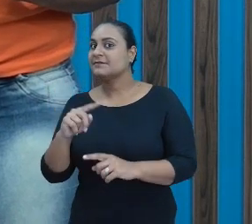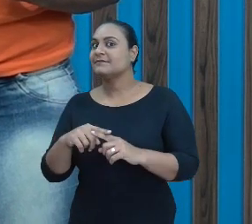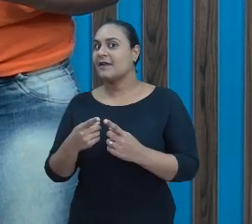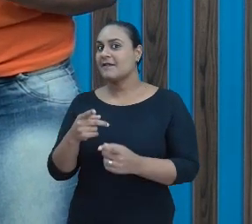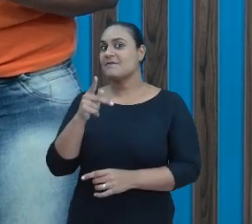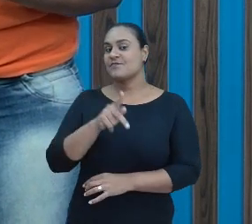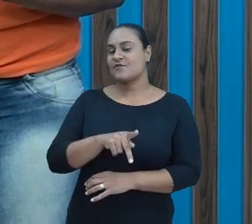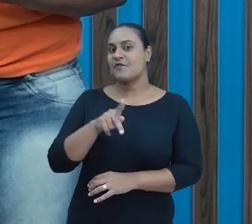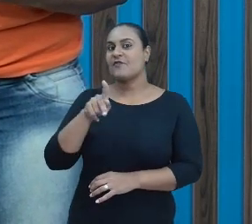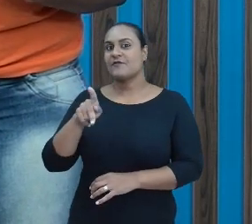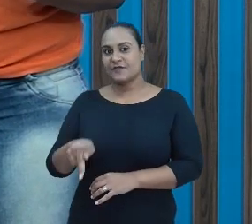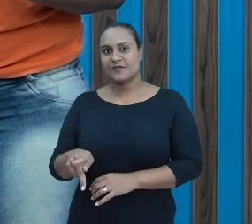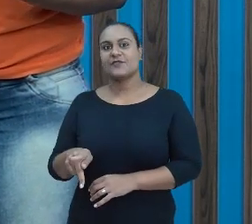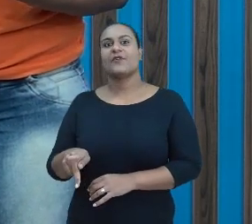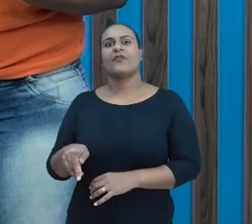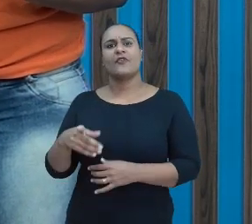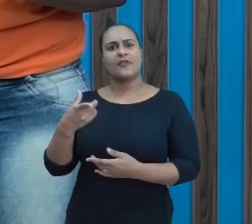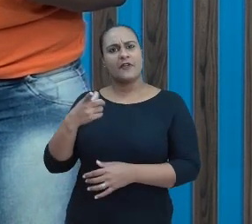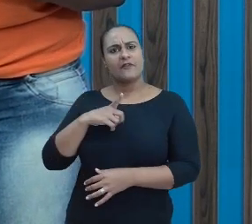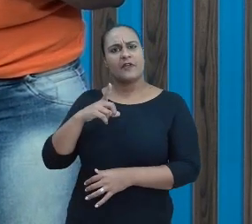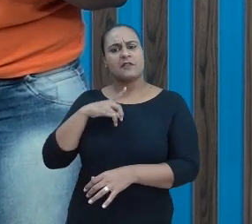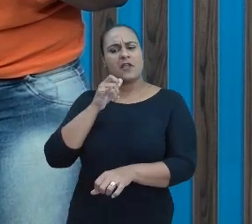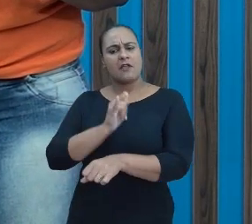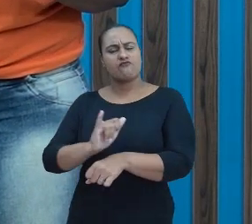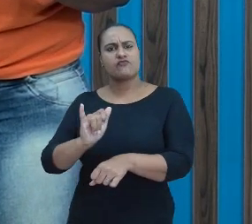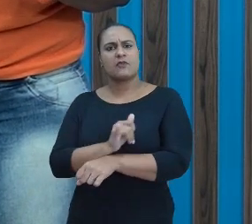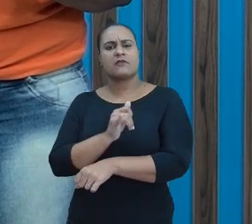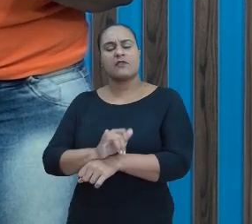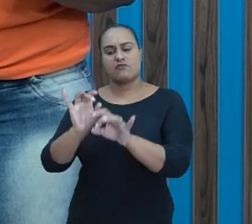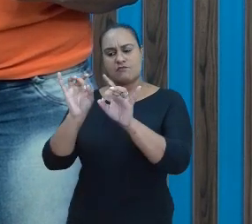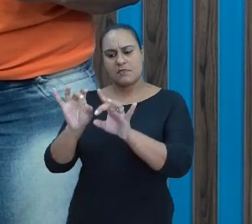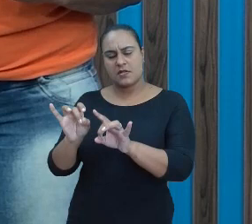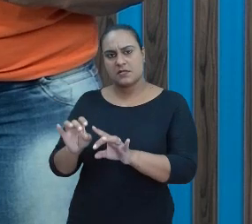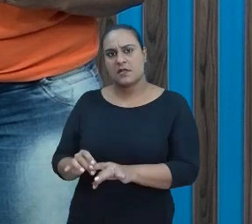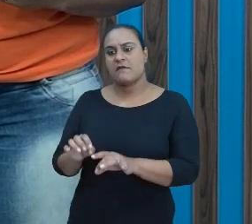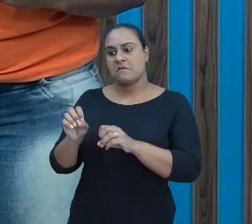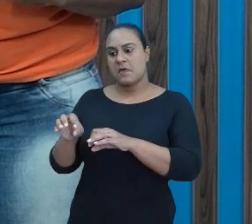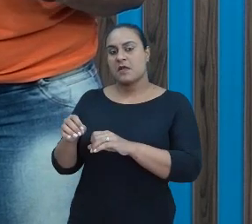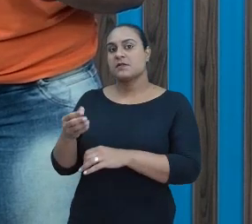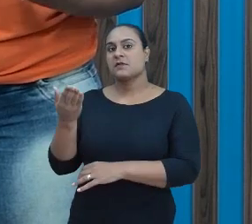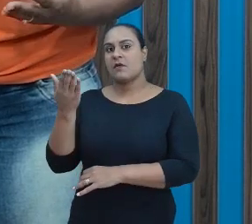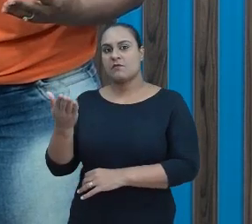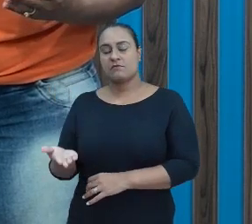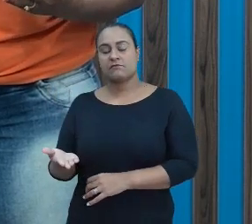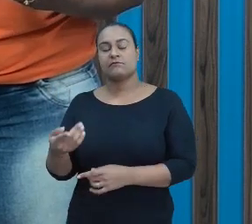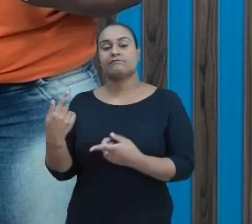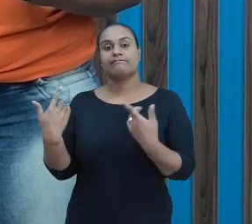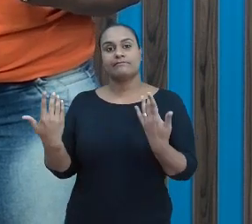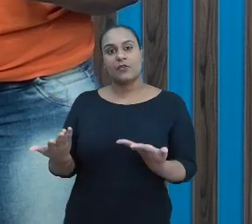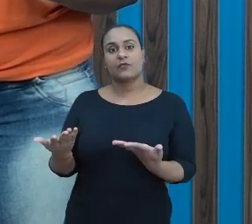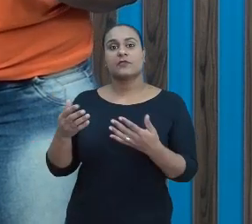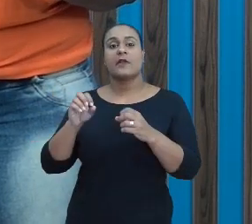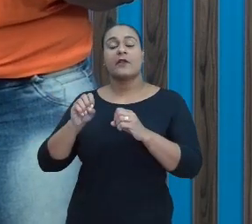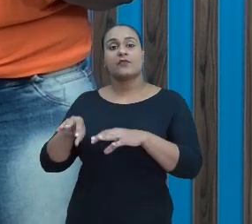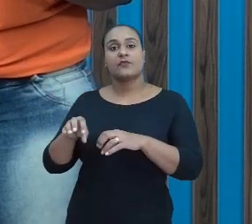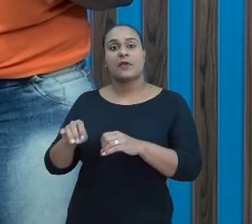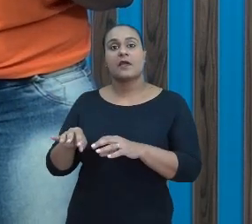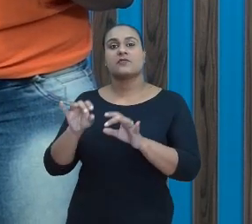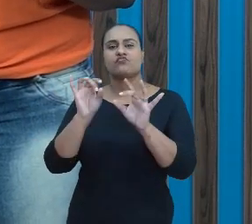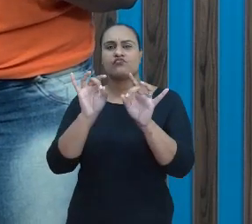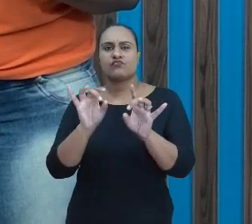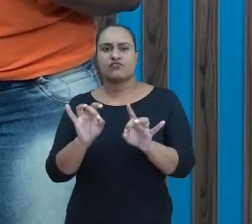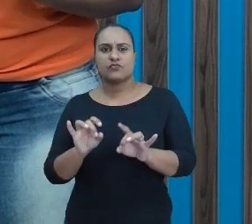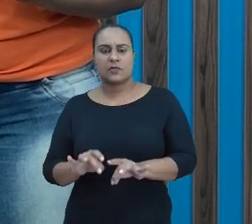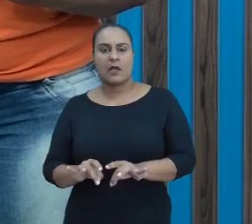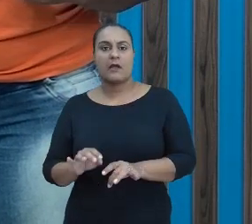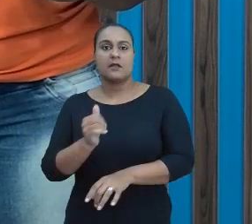professora vai contemplar com uma abordagem de maneira específica, quando estamos falando de educação especial, quando estamos falando